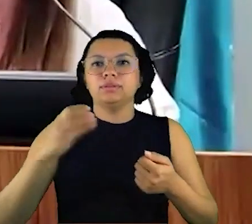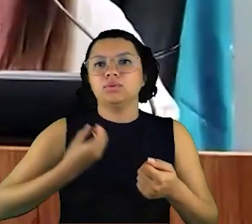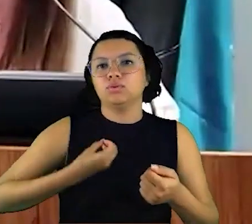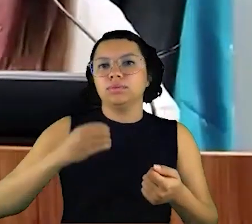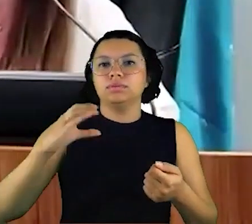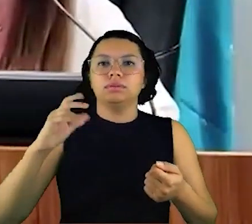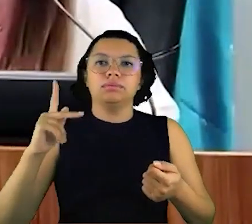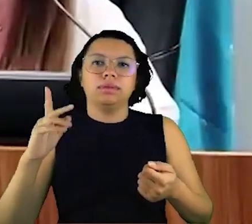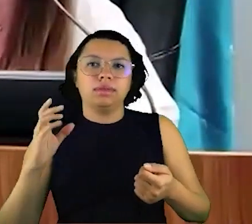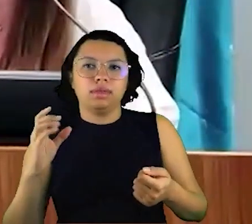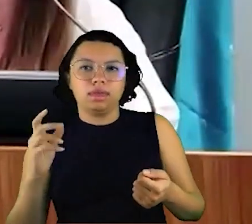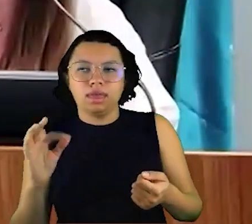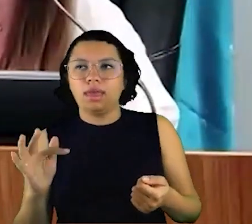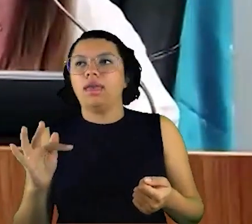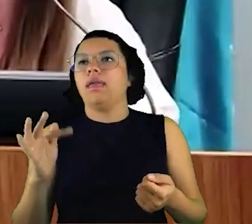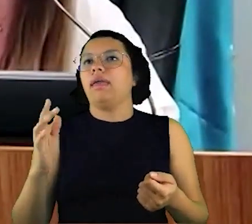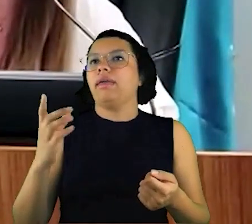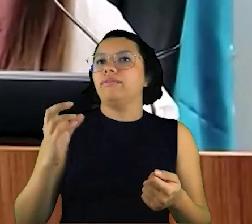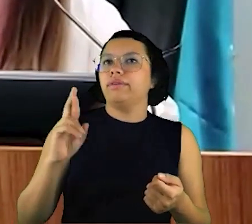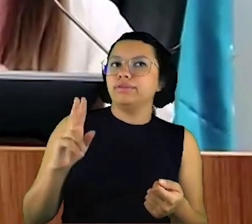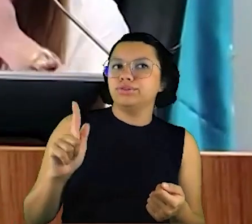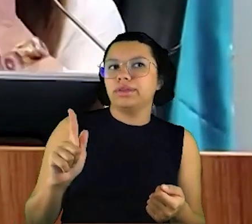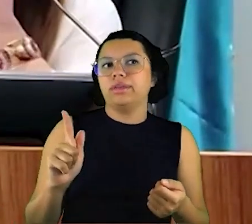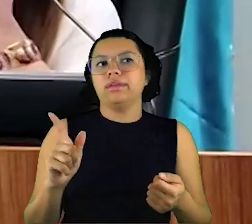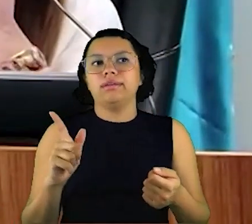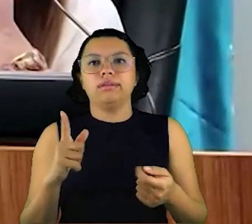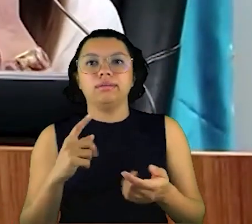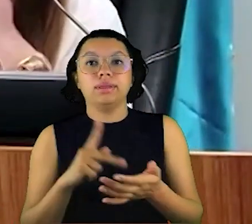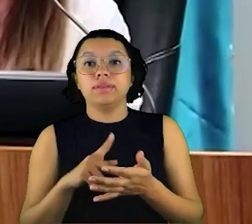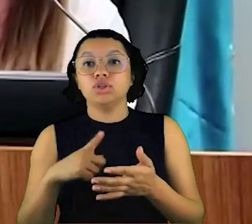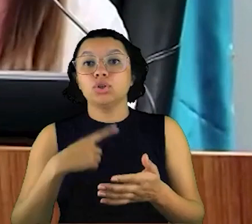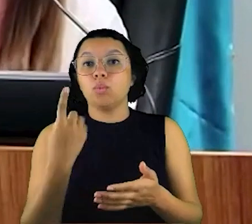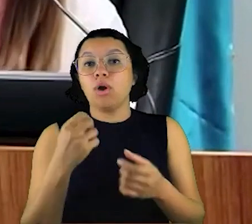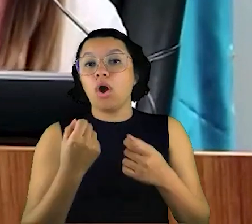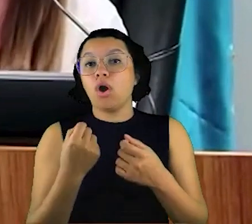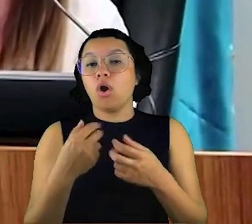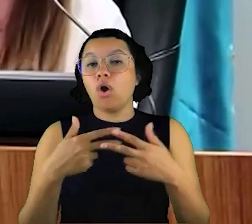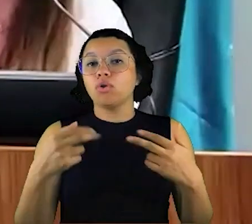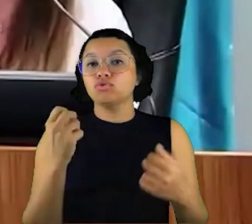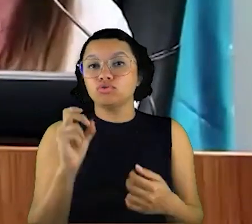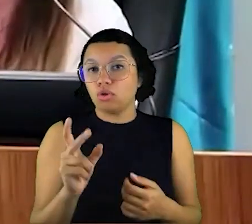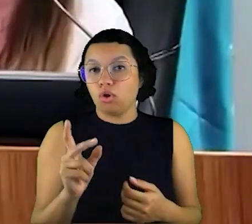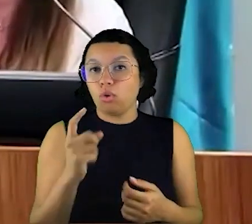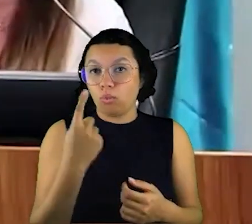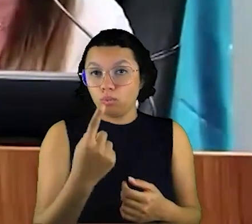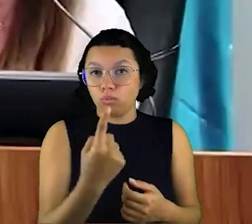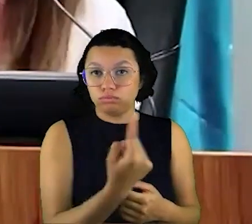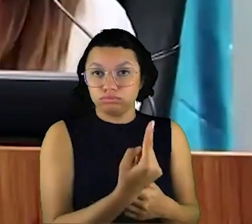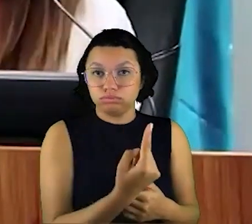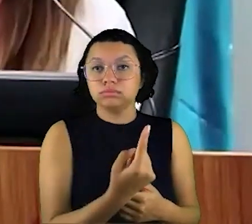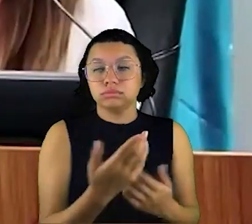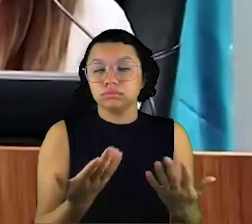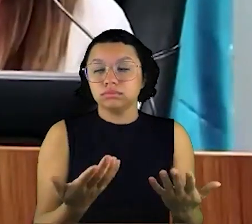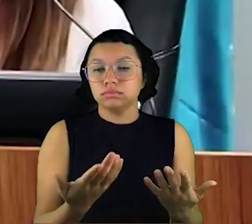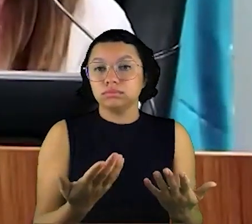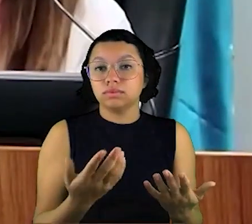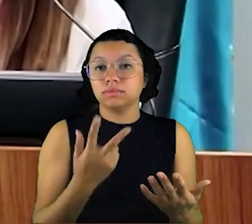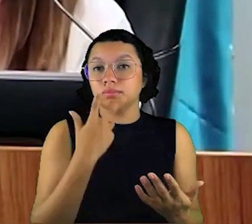né, RG, ter uma coisa só. Parece que nós estamos caminhando, de fato, para uma